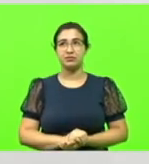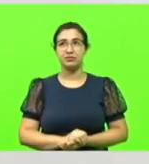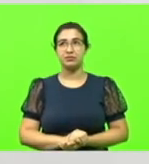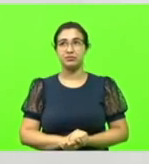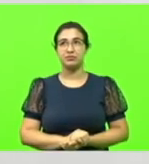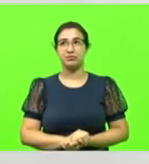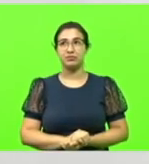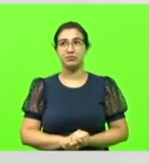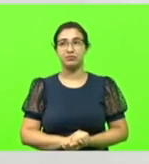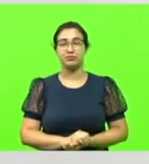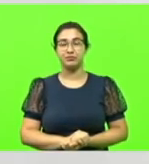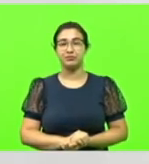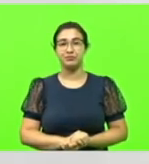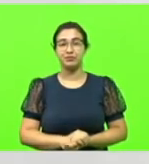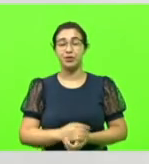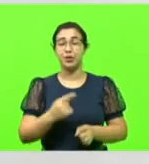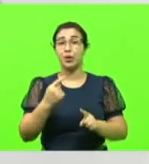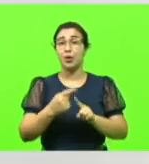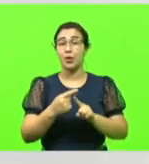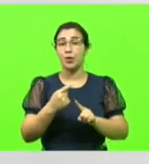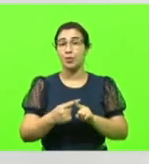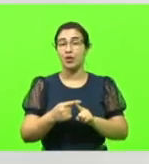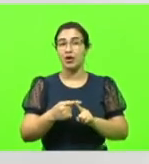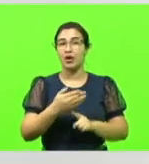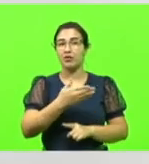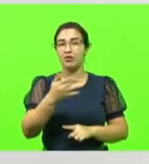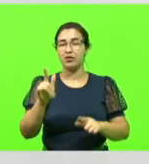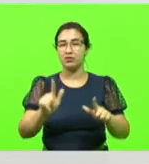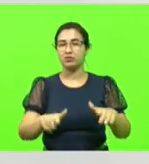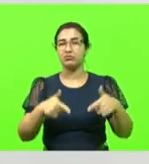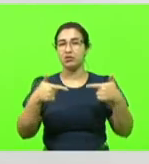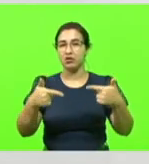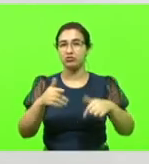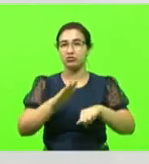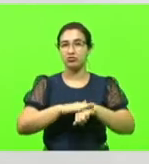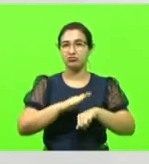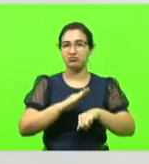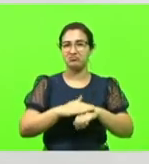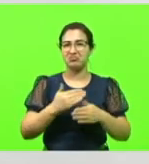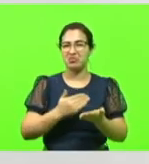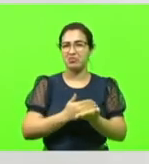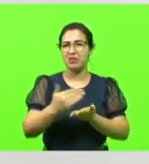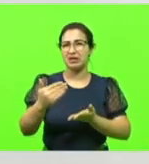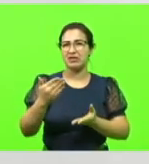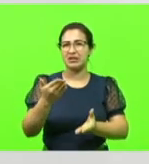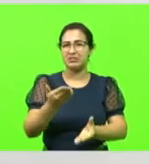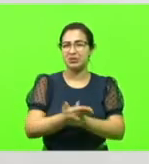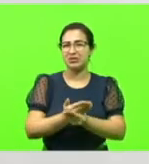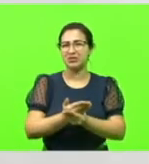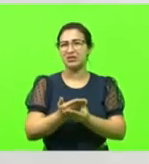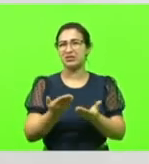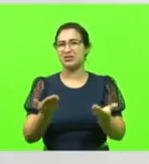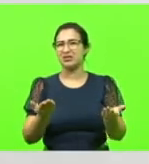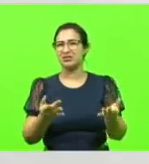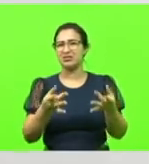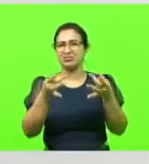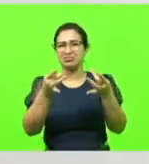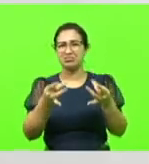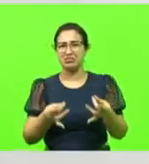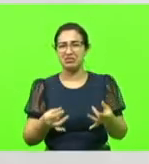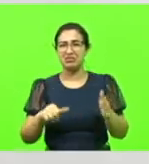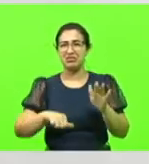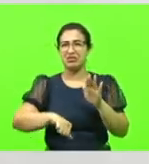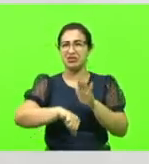E exatamente por causa destas ações, aberturas de inquéritos, tipificação de crimes, que